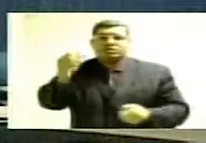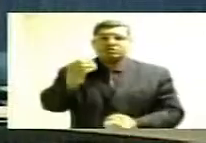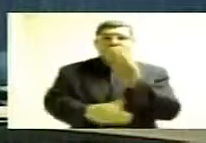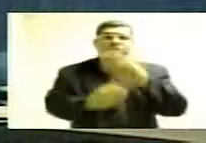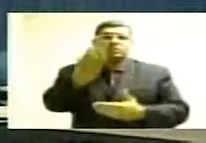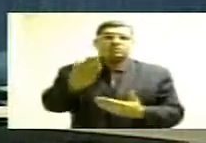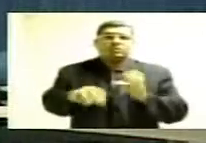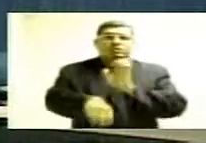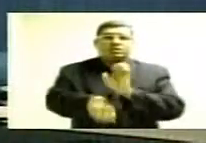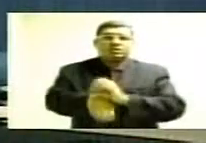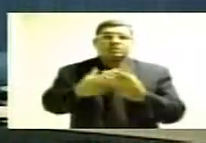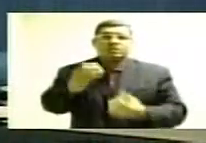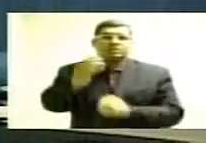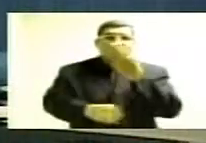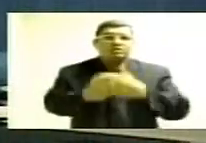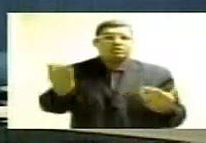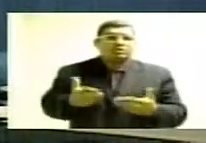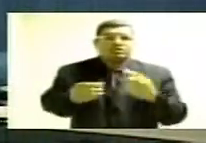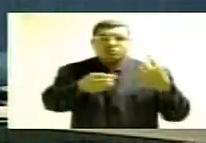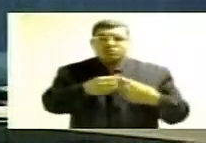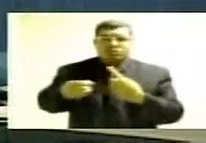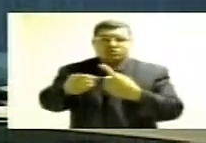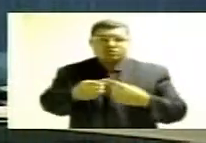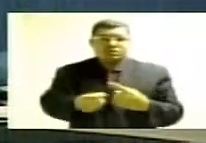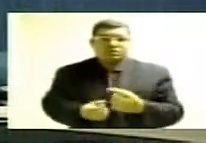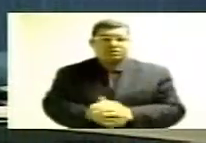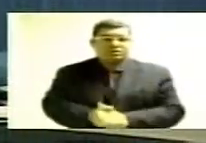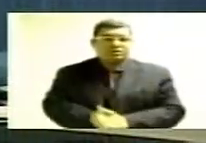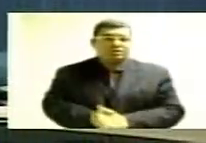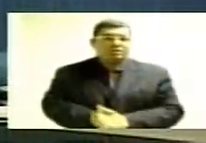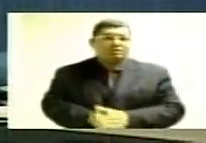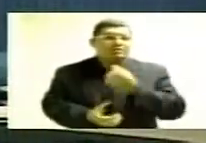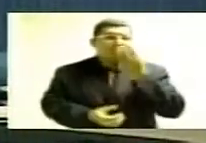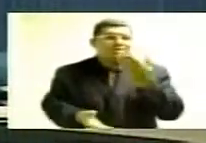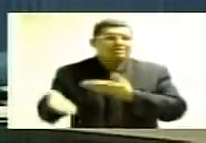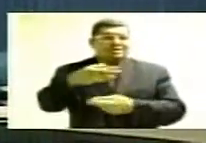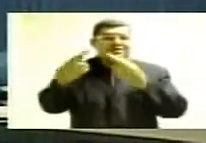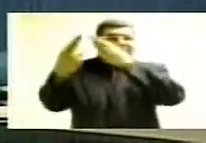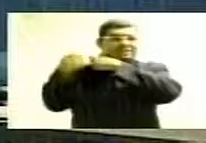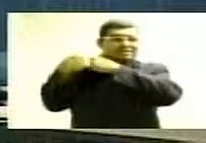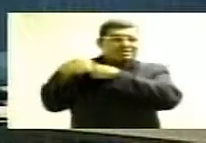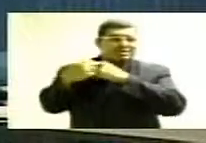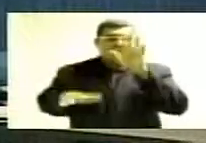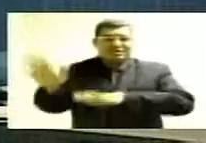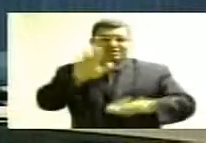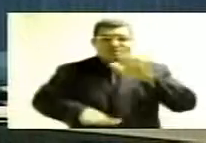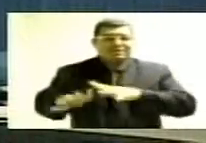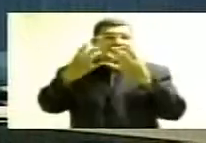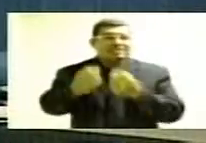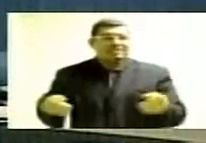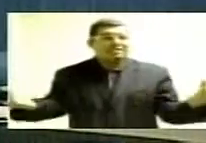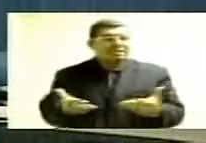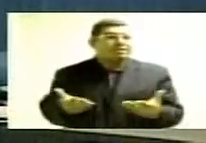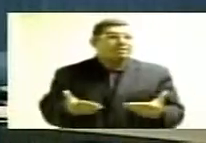participação dos estados e do fundo de participação dos municípios. Isso exige a responsabilidade de controle